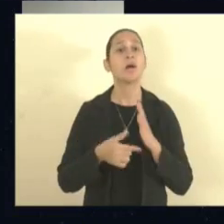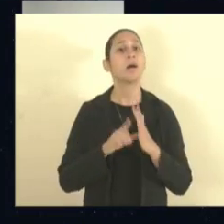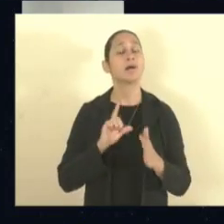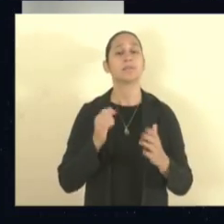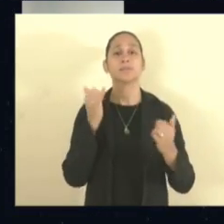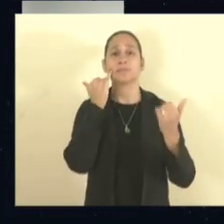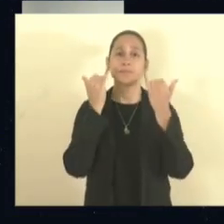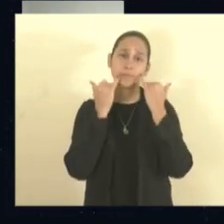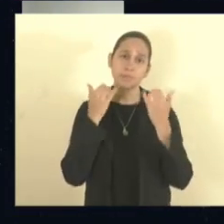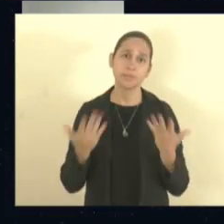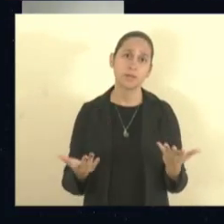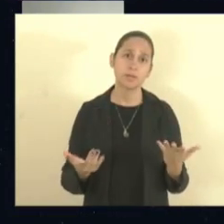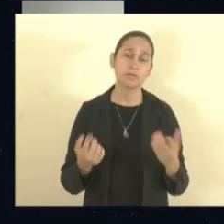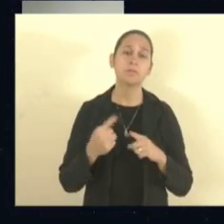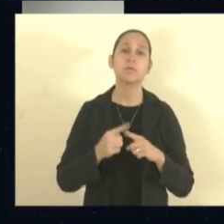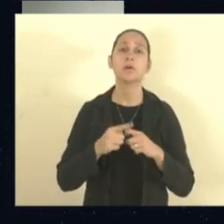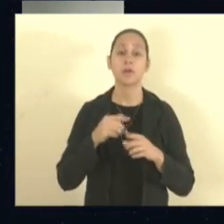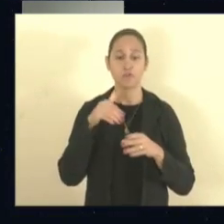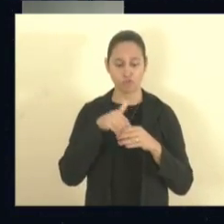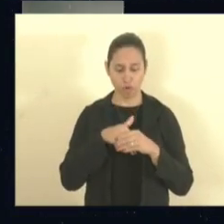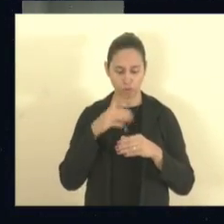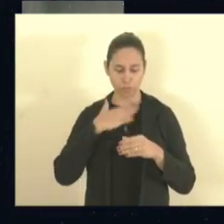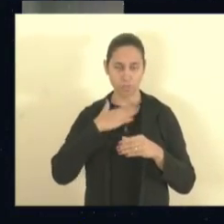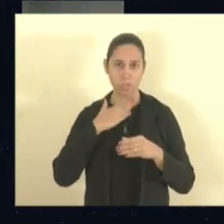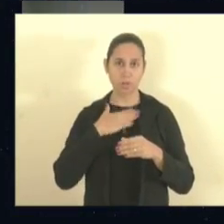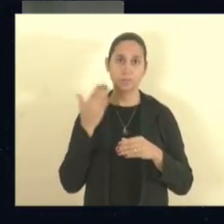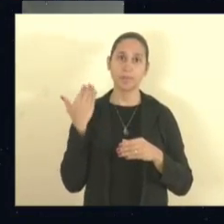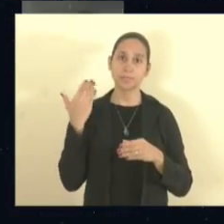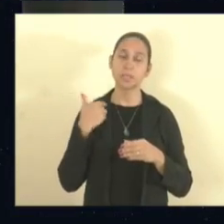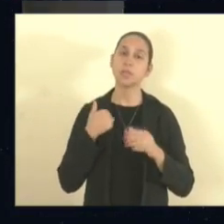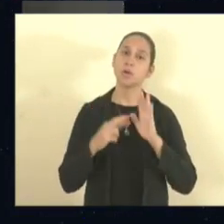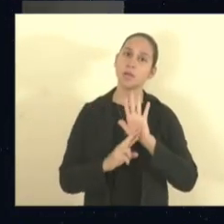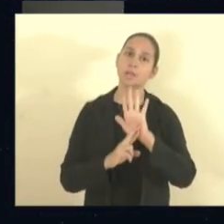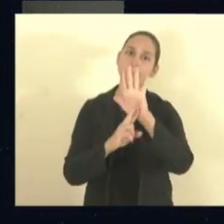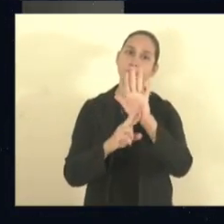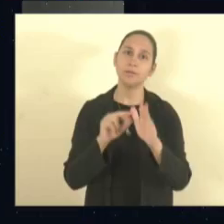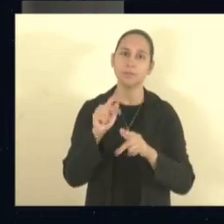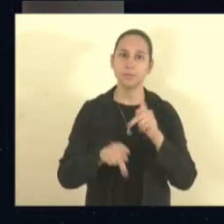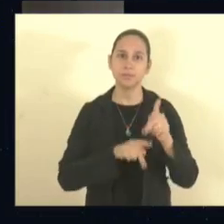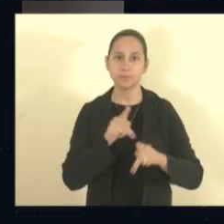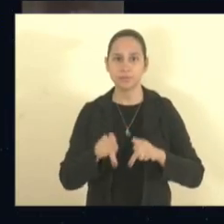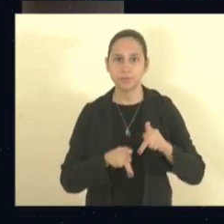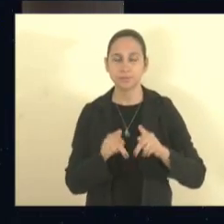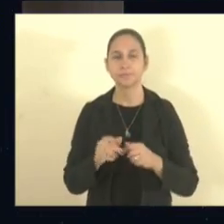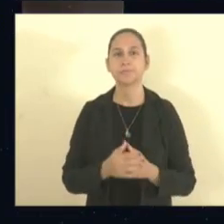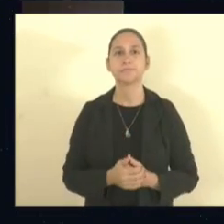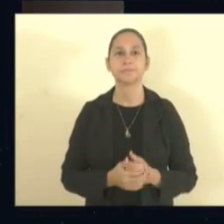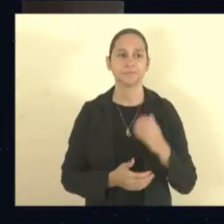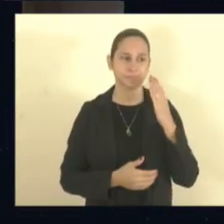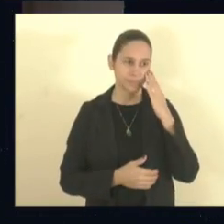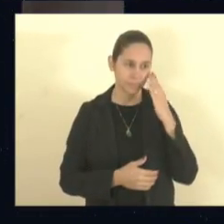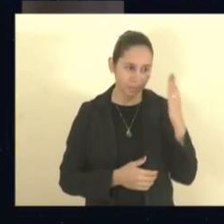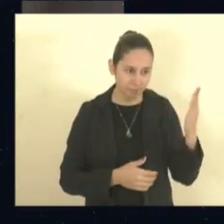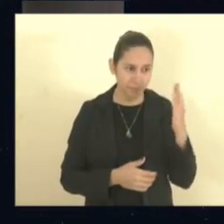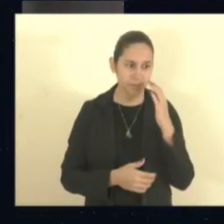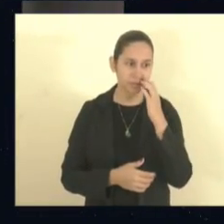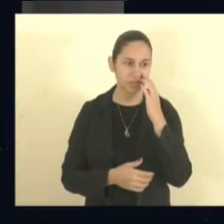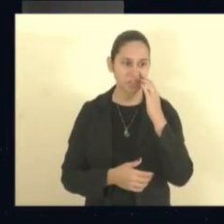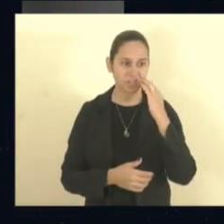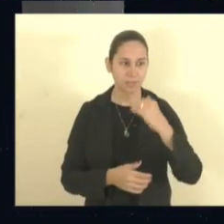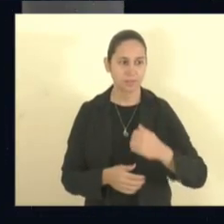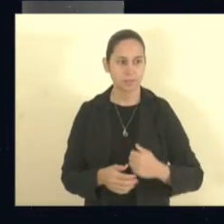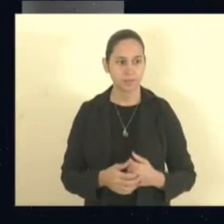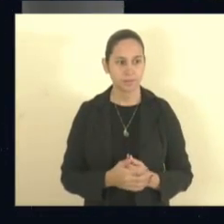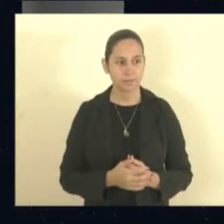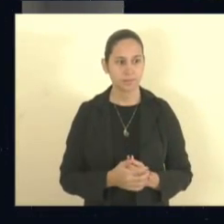em respeito aos votos e à população que a gente representa. Obrigado, Lázaro. Obrigado, deputado Alcântaro. Pela ordem,